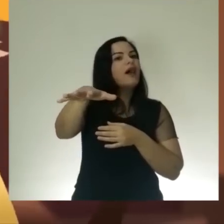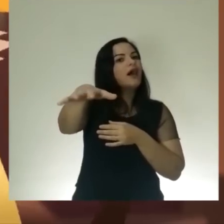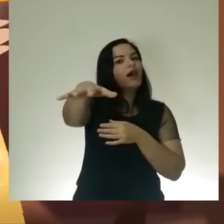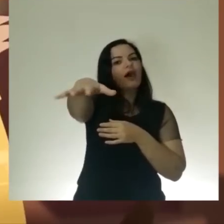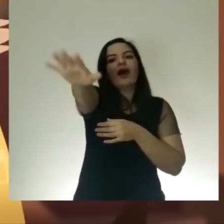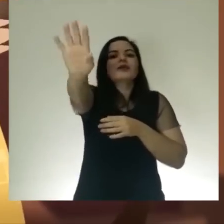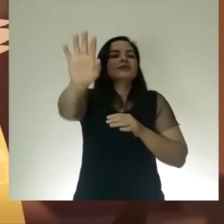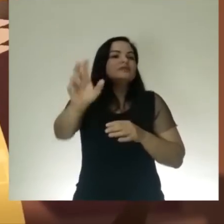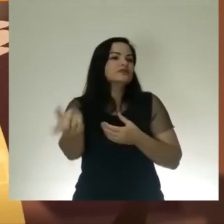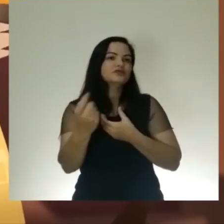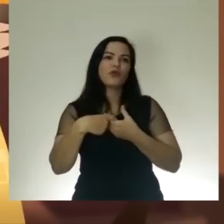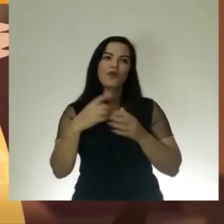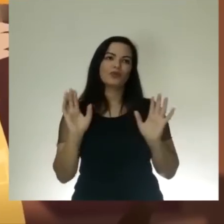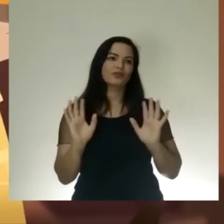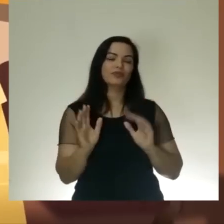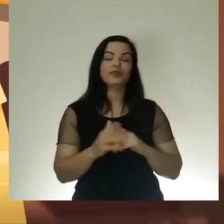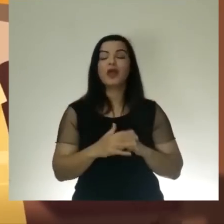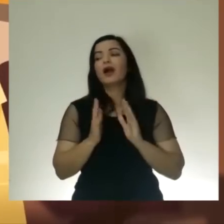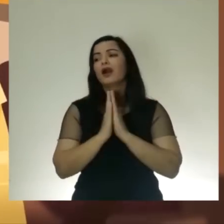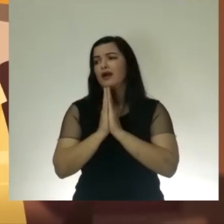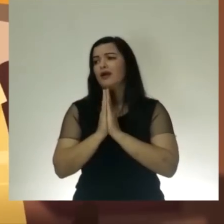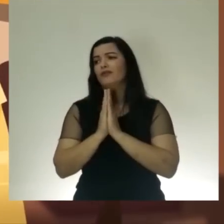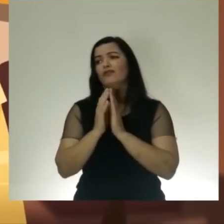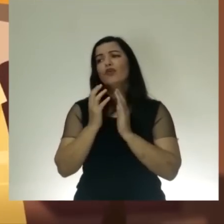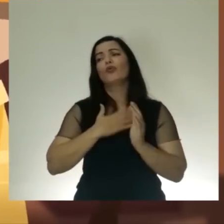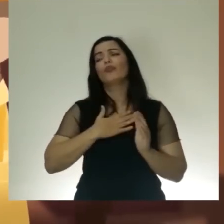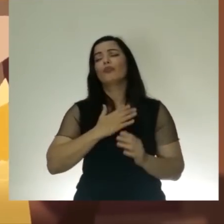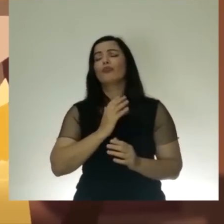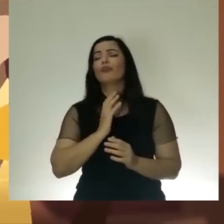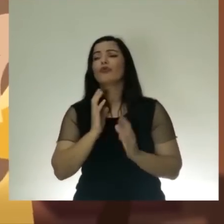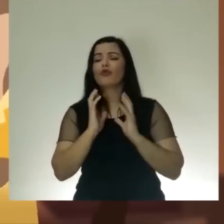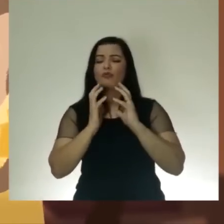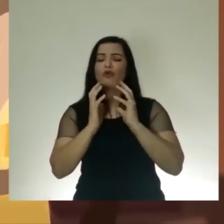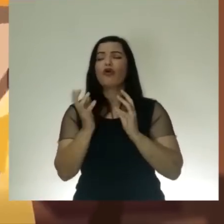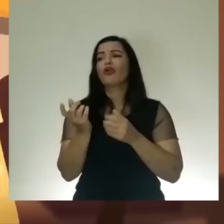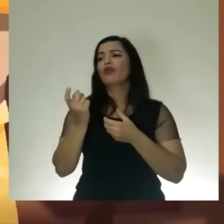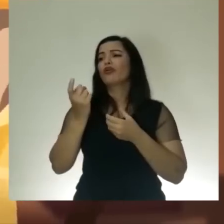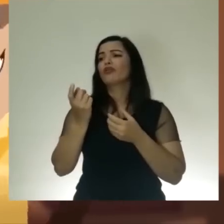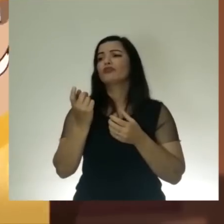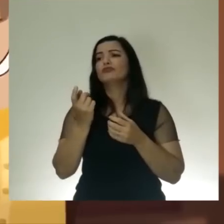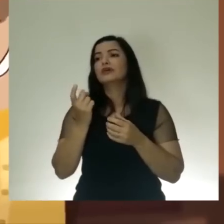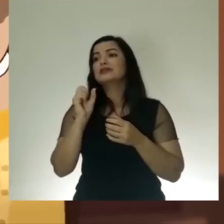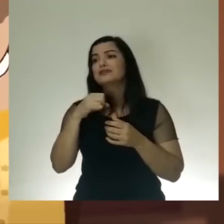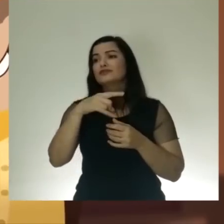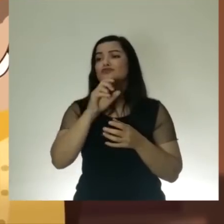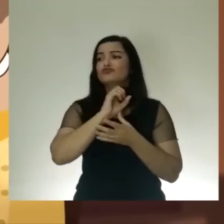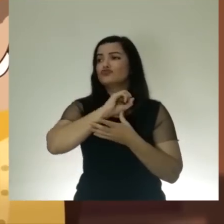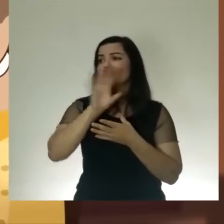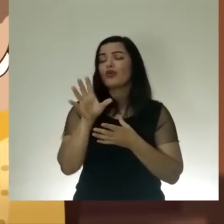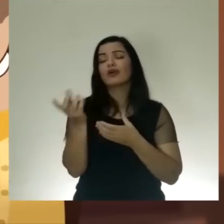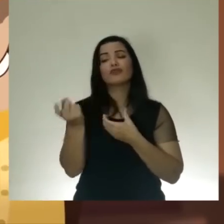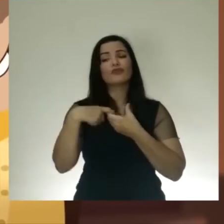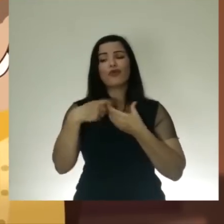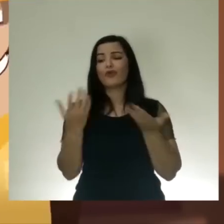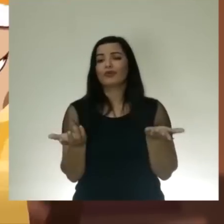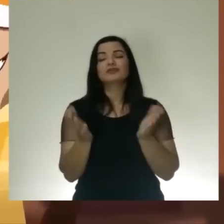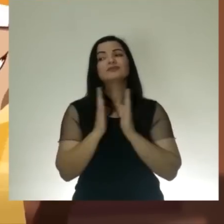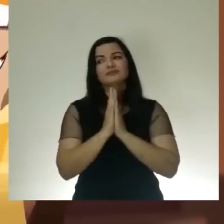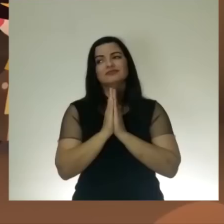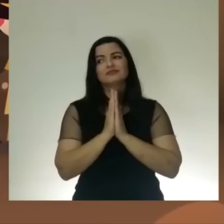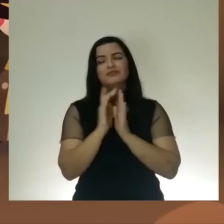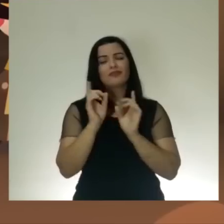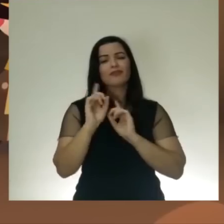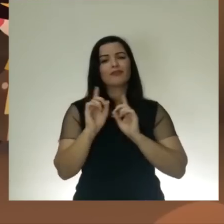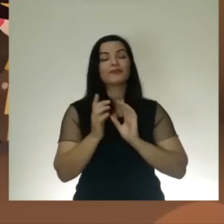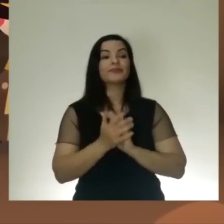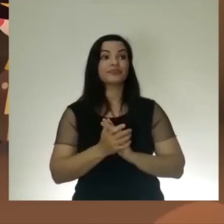não. Essa é minha bola preferida. Se você jogar, ela não vai mais voltar. Ah, é mesmo. É, meninos,